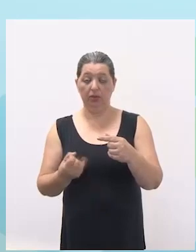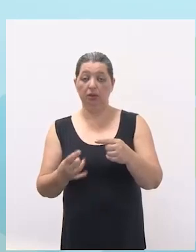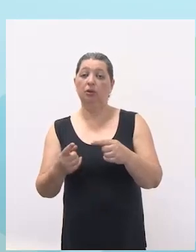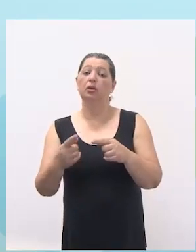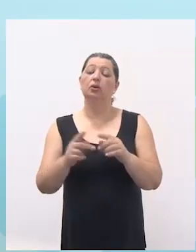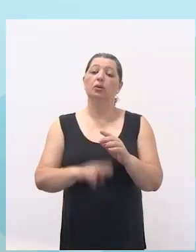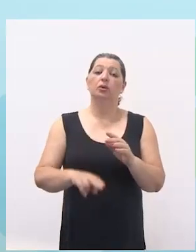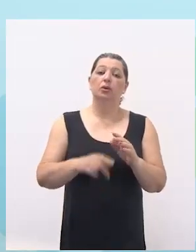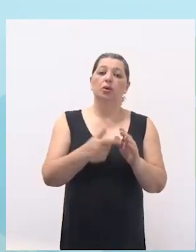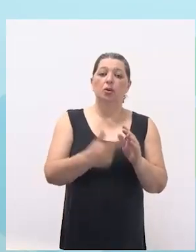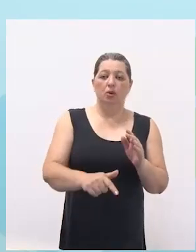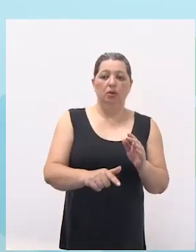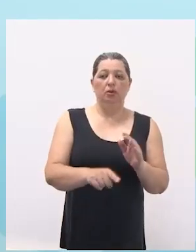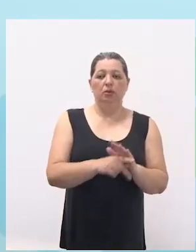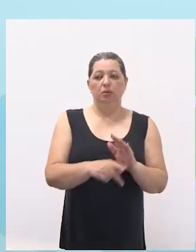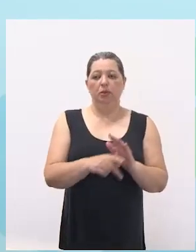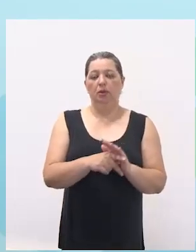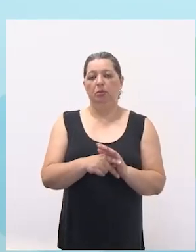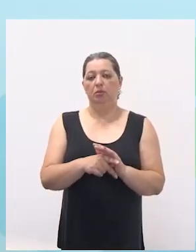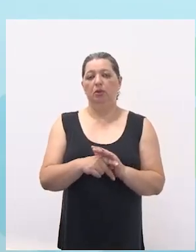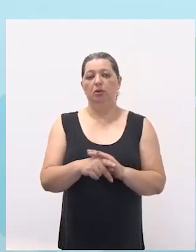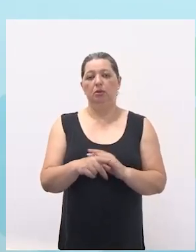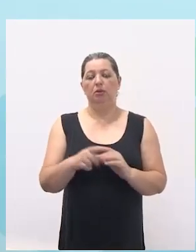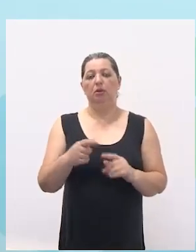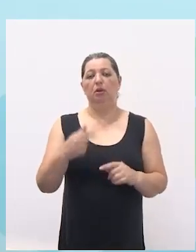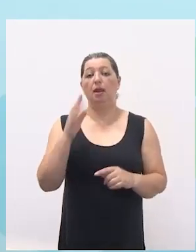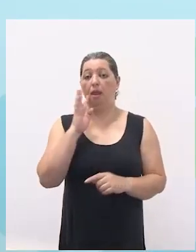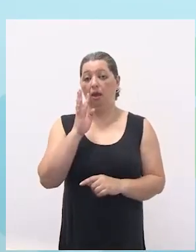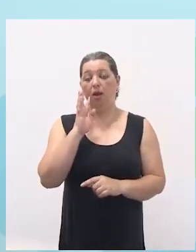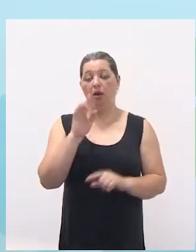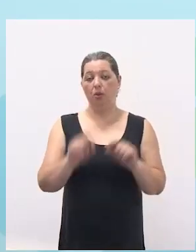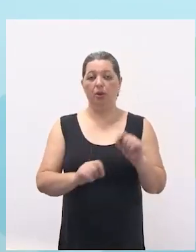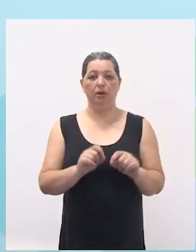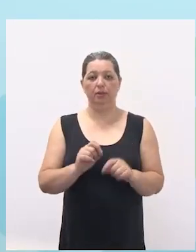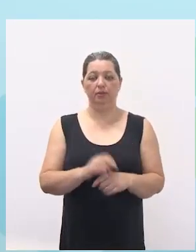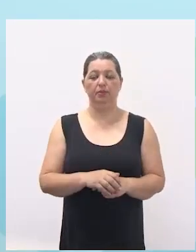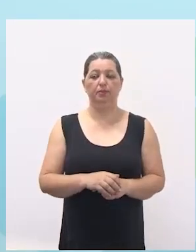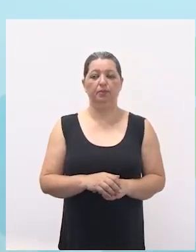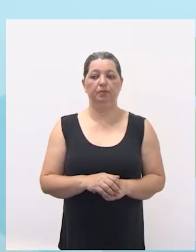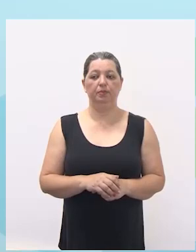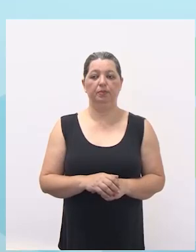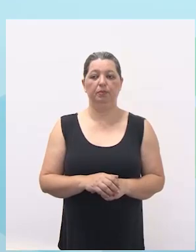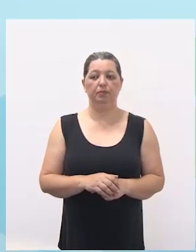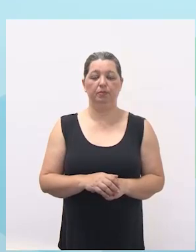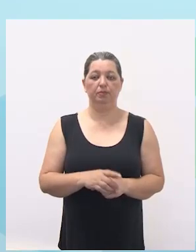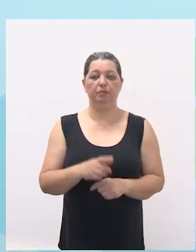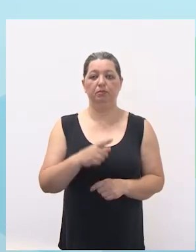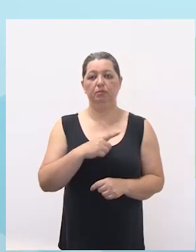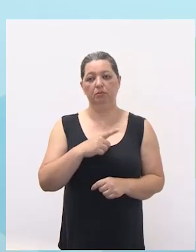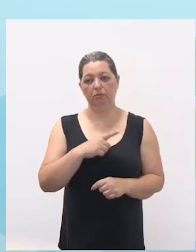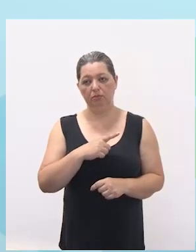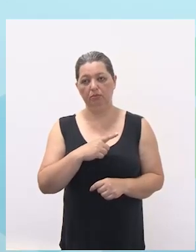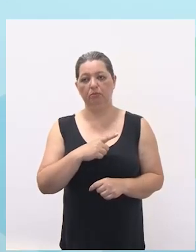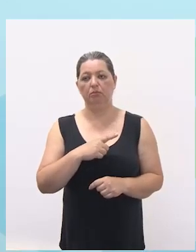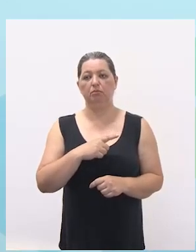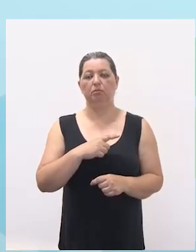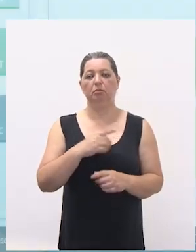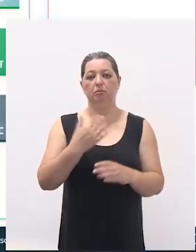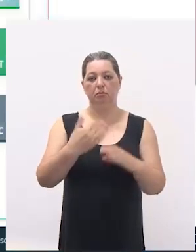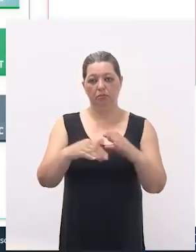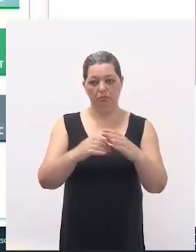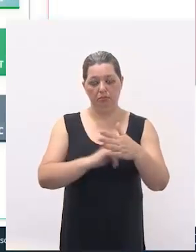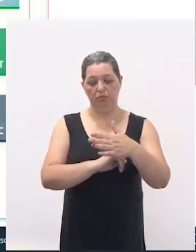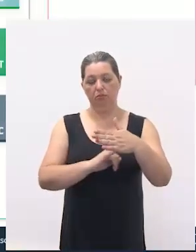você usa o e-mail Microsoft. Então, é legal que aqui você tem esse indicação do e-mail institucional tanto